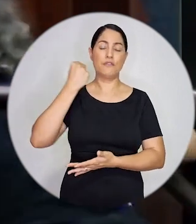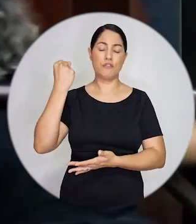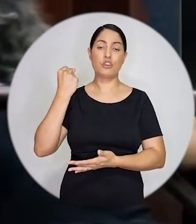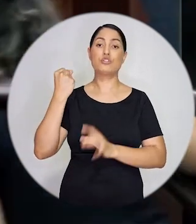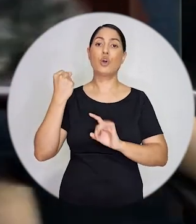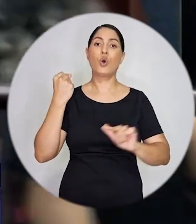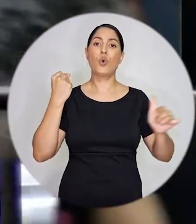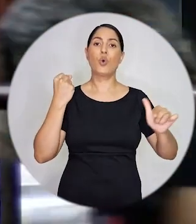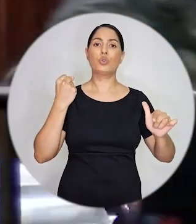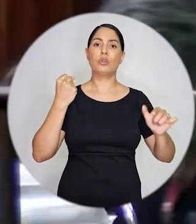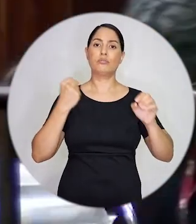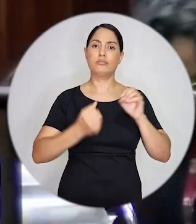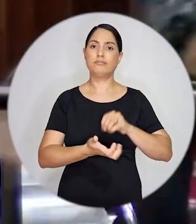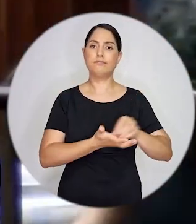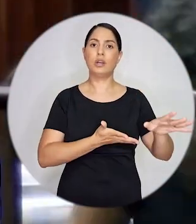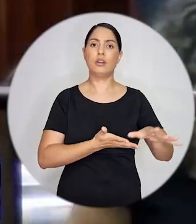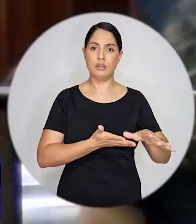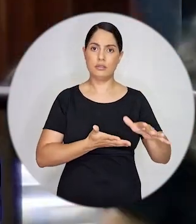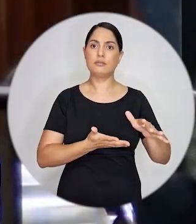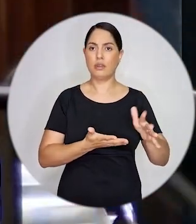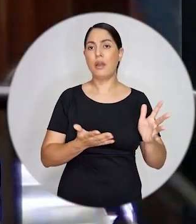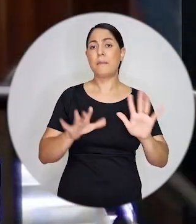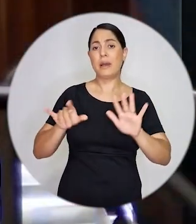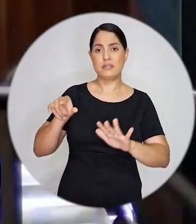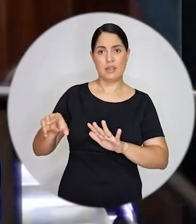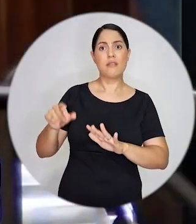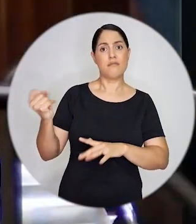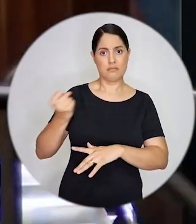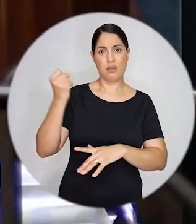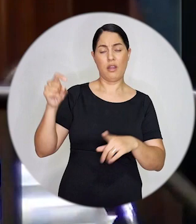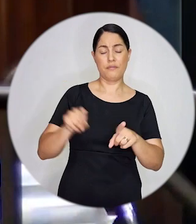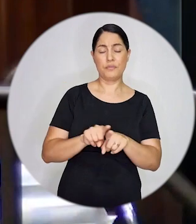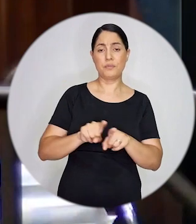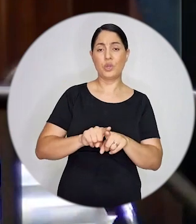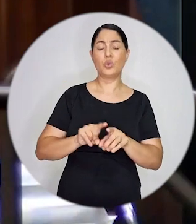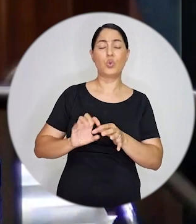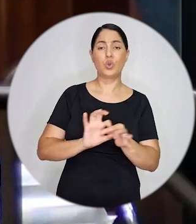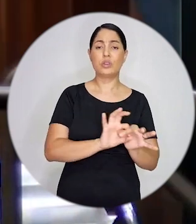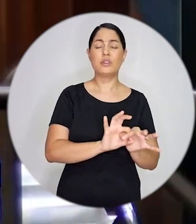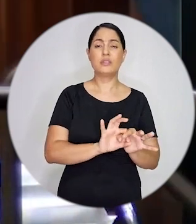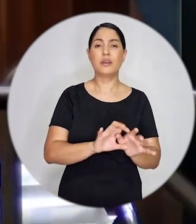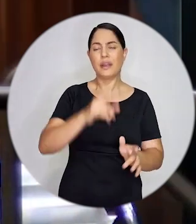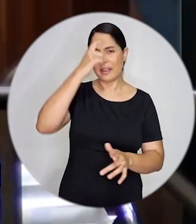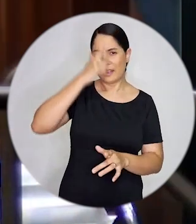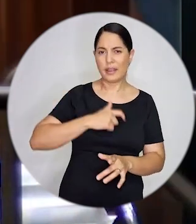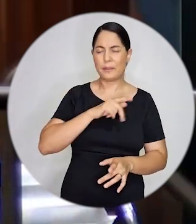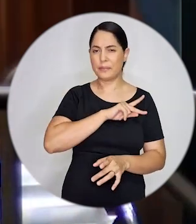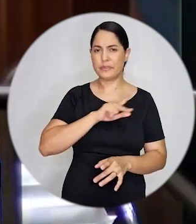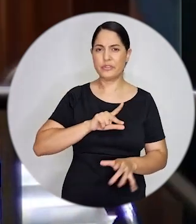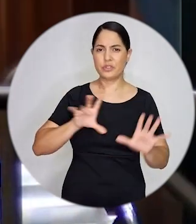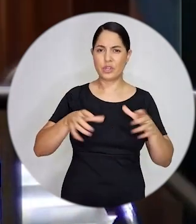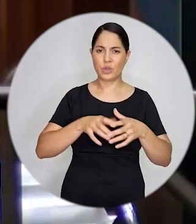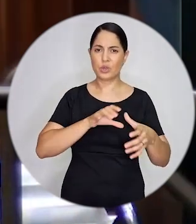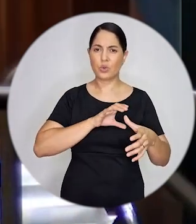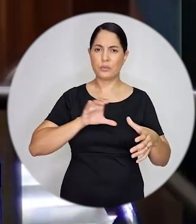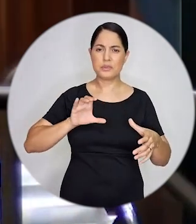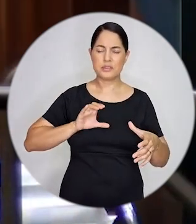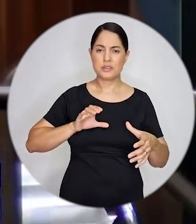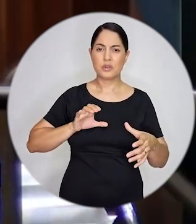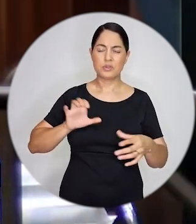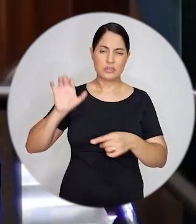mais gravosa, com exceção da exclusão no nosso sistema. Desde quando eu fui presidente da comissão estadual,